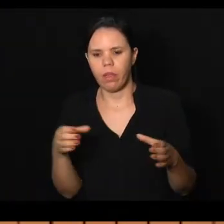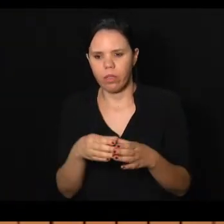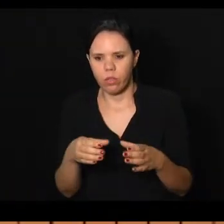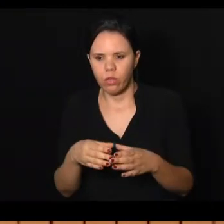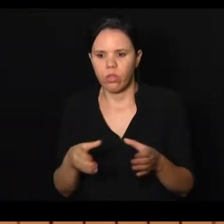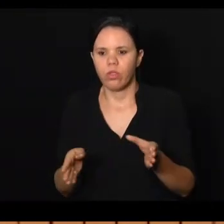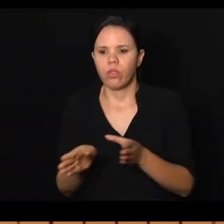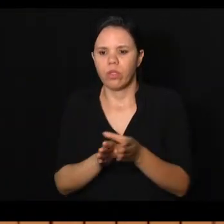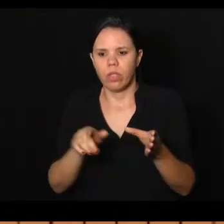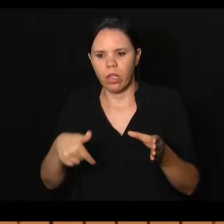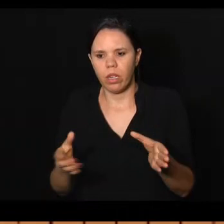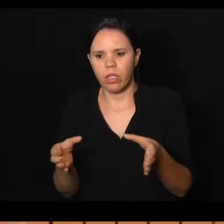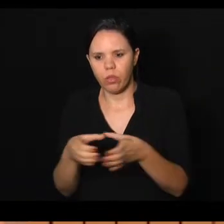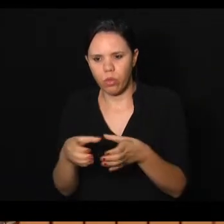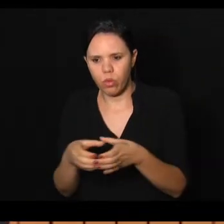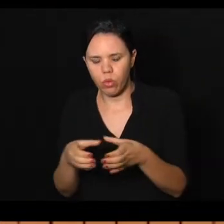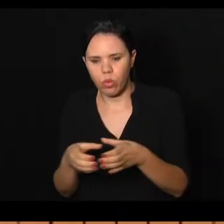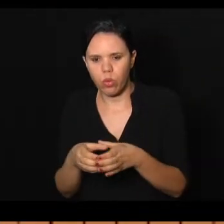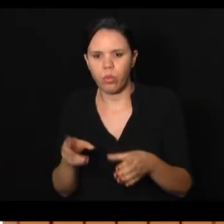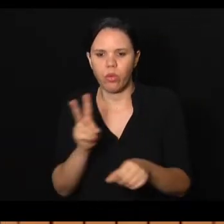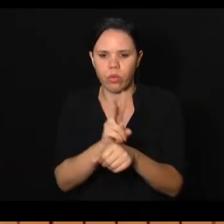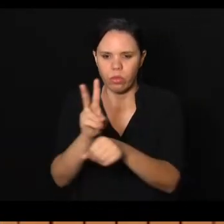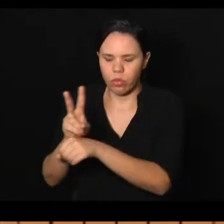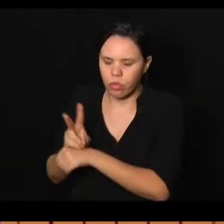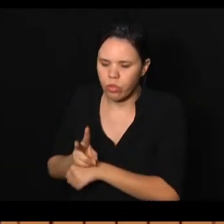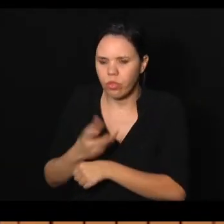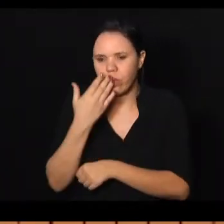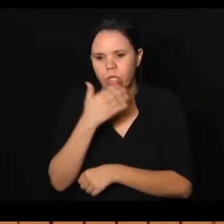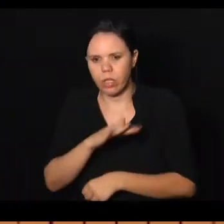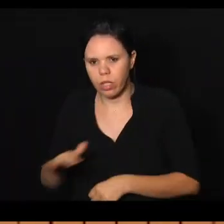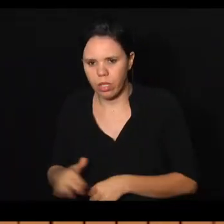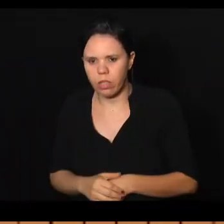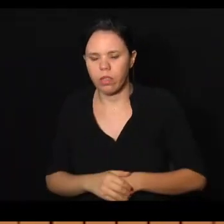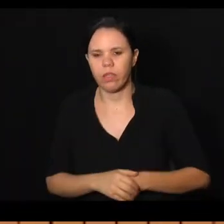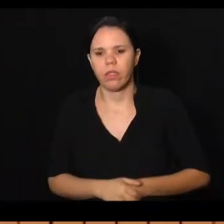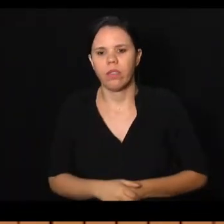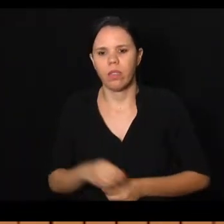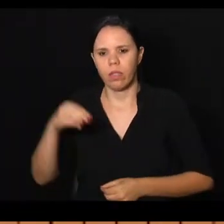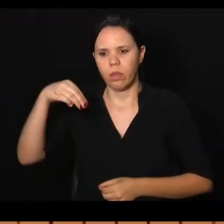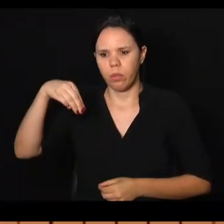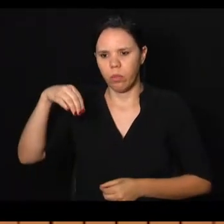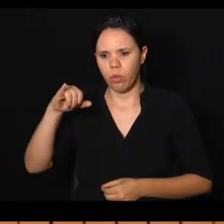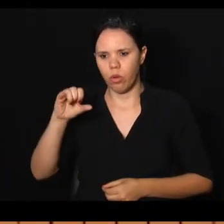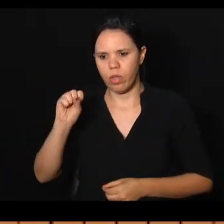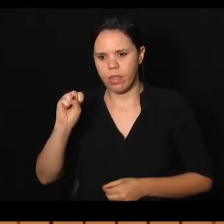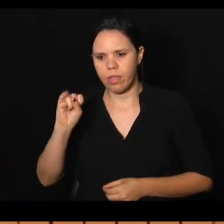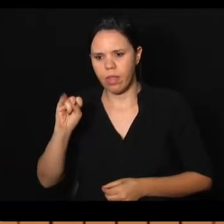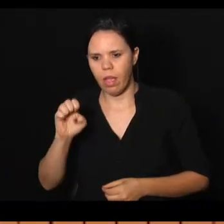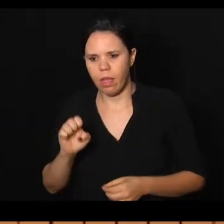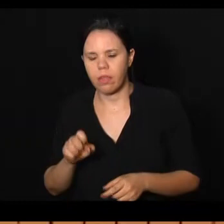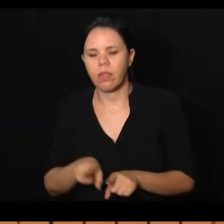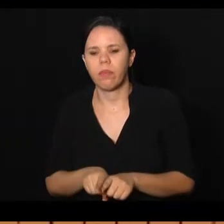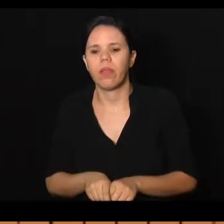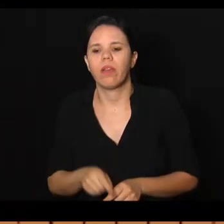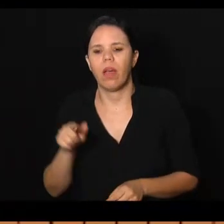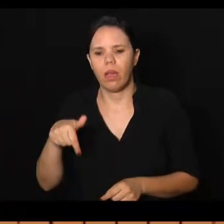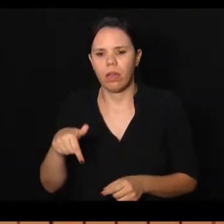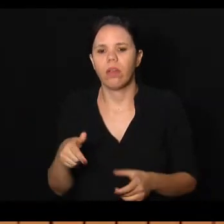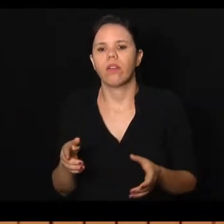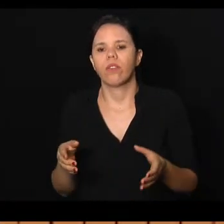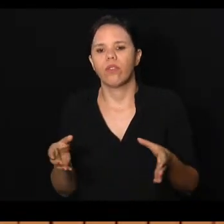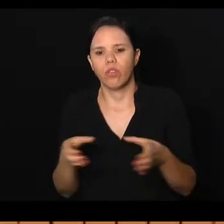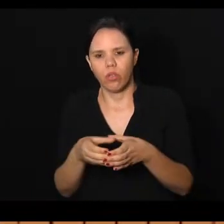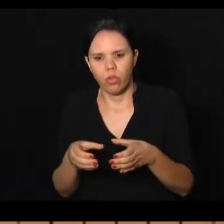Fonseca, também conselheiro tutelar Sudoeste, Moisés Cession, conselheiro tutelar aqui do Conselho